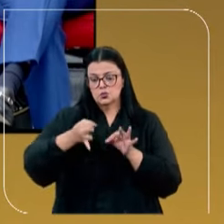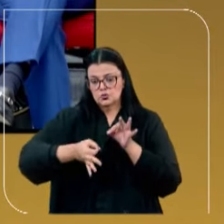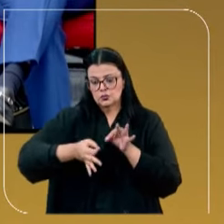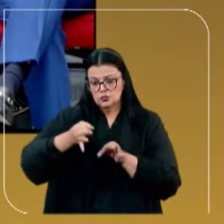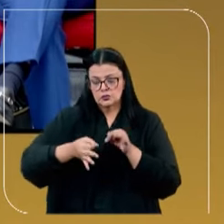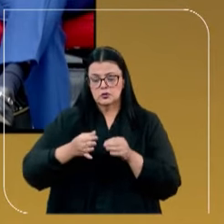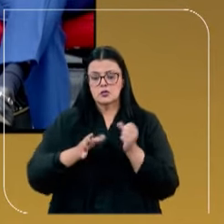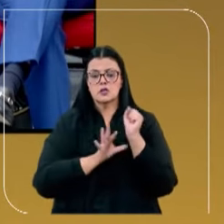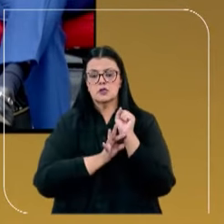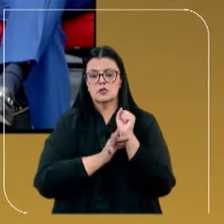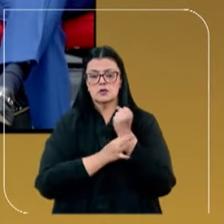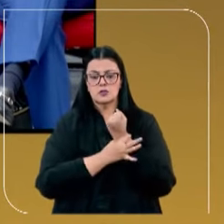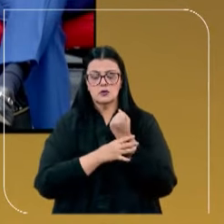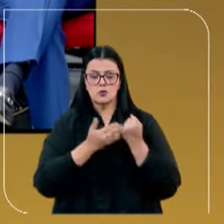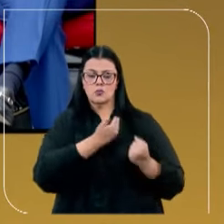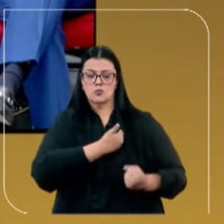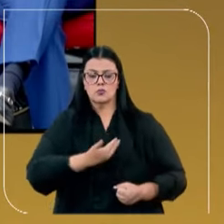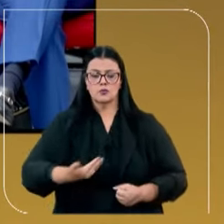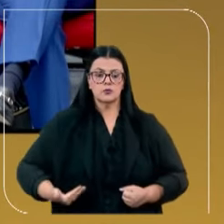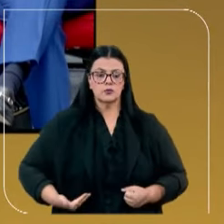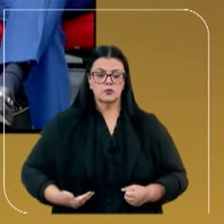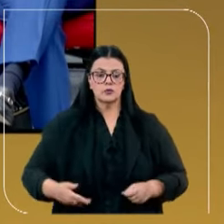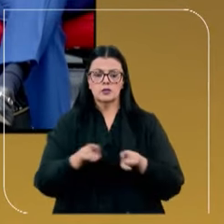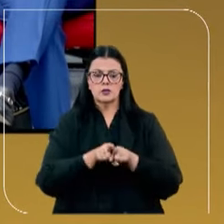Lewandowski. Saúdo Sua Excelência,